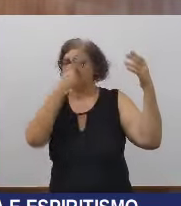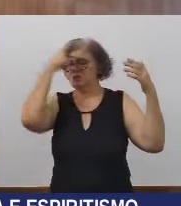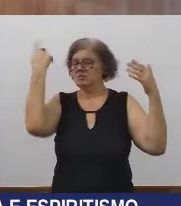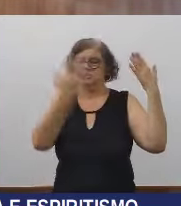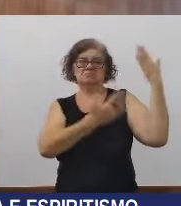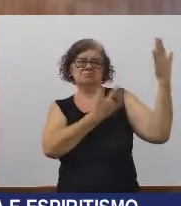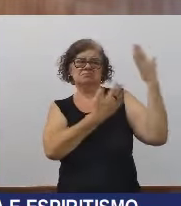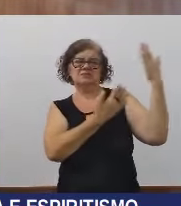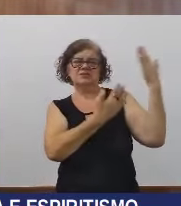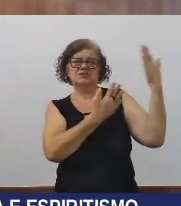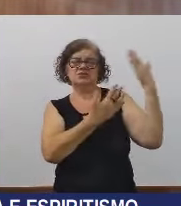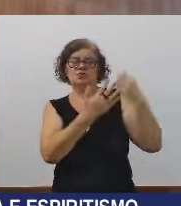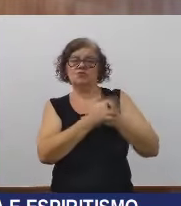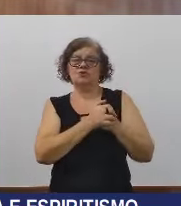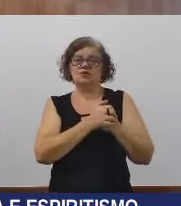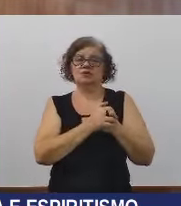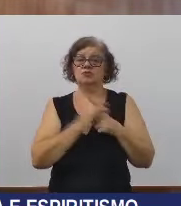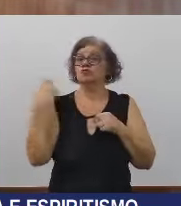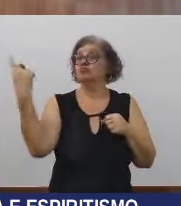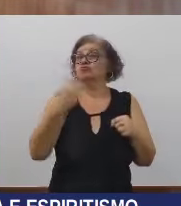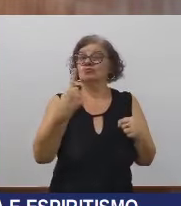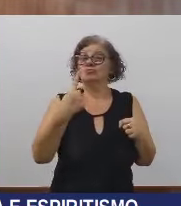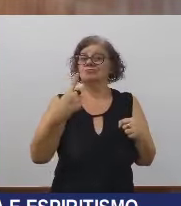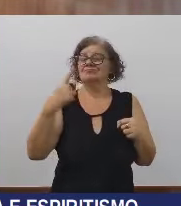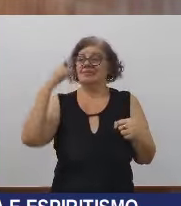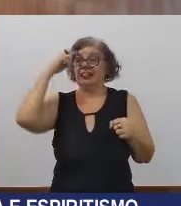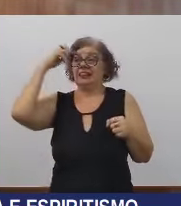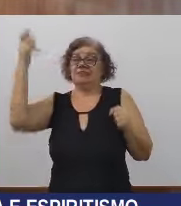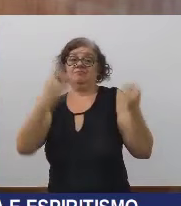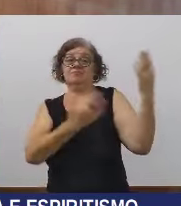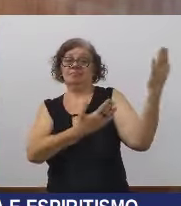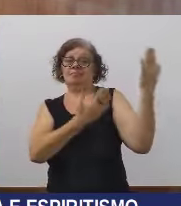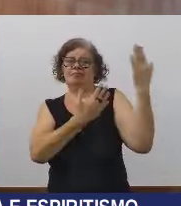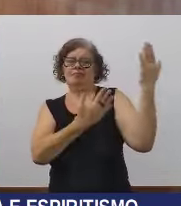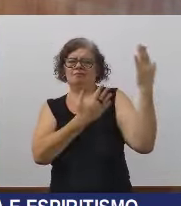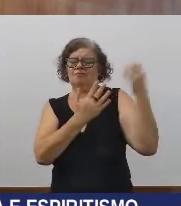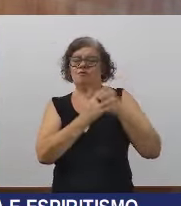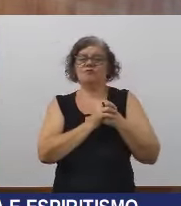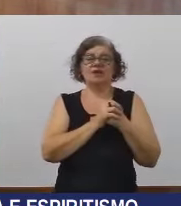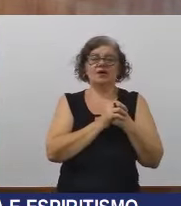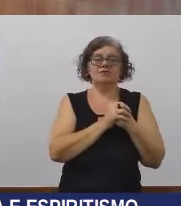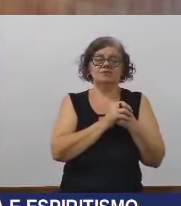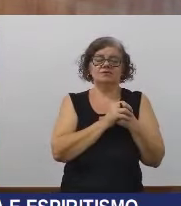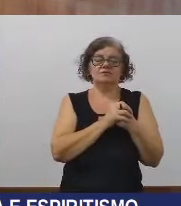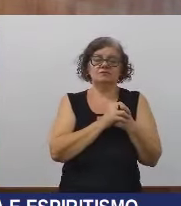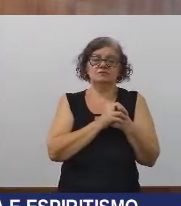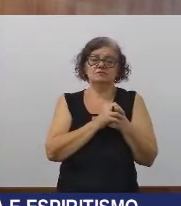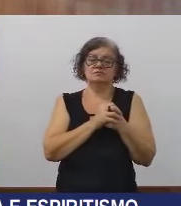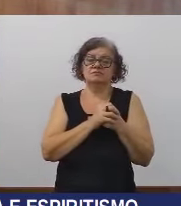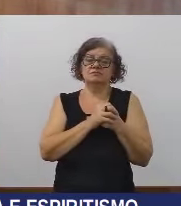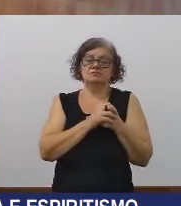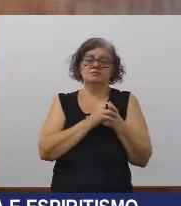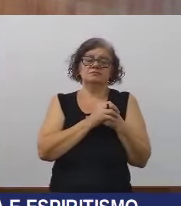Isso sim. Todos os grandes inventores que passaram foram questionados.